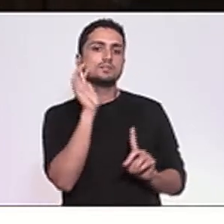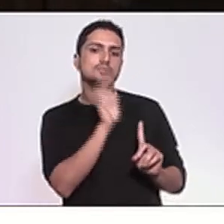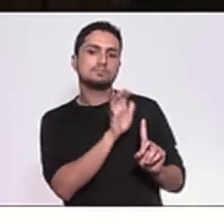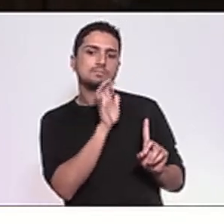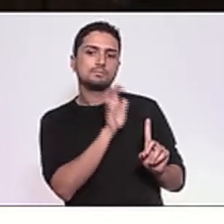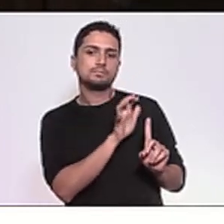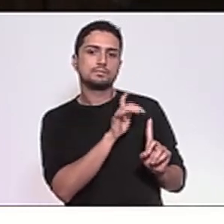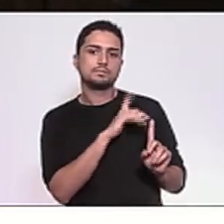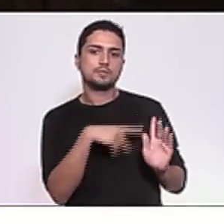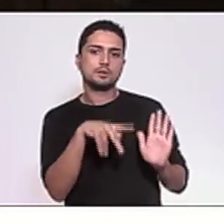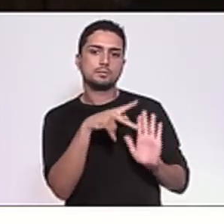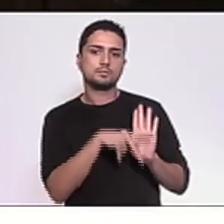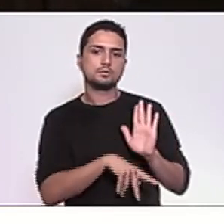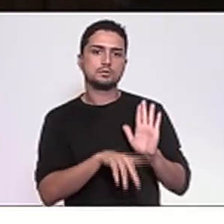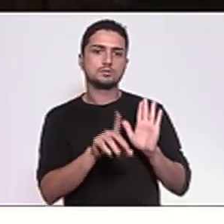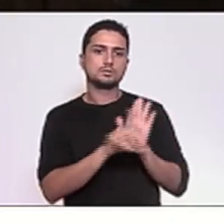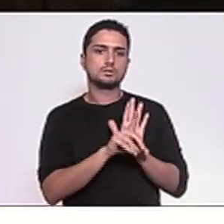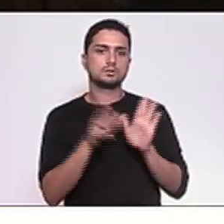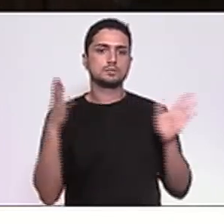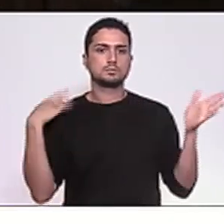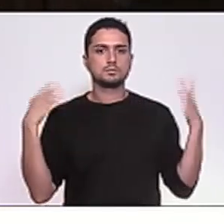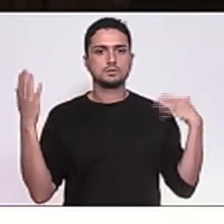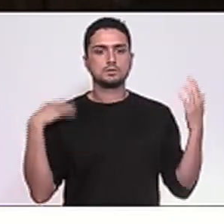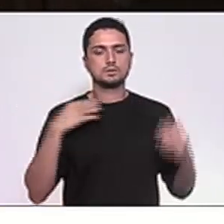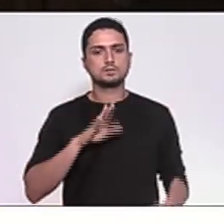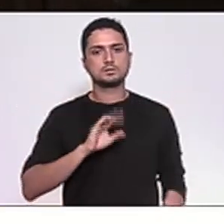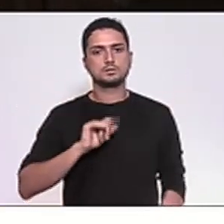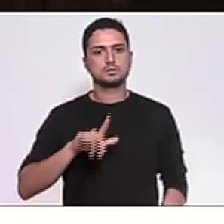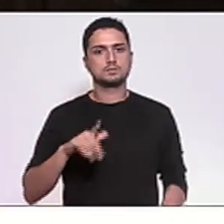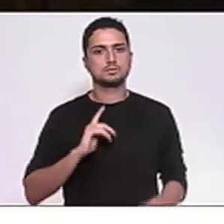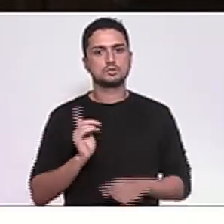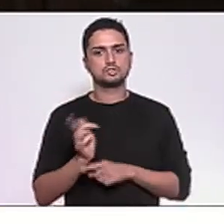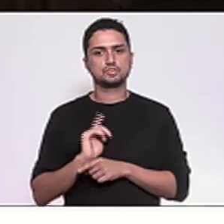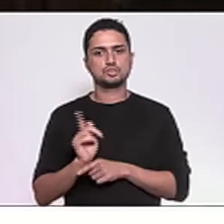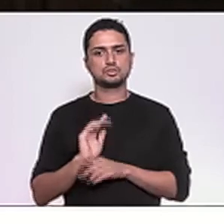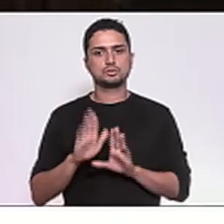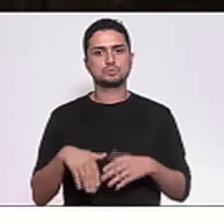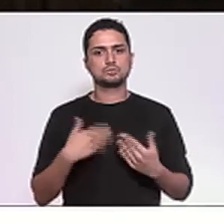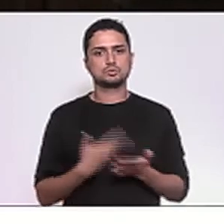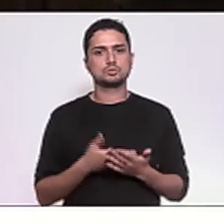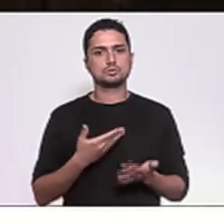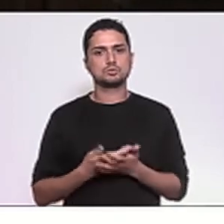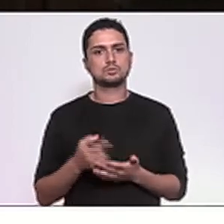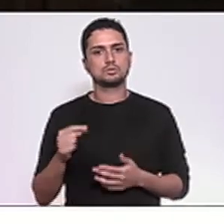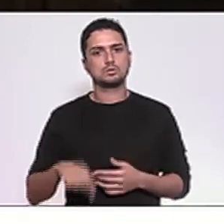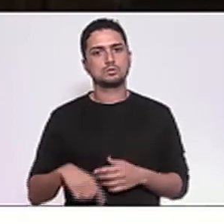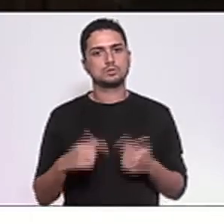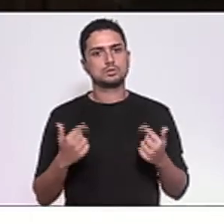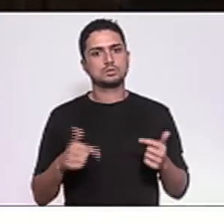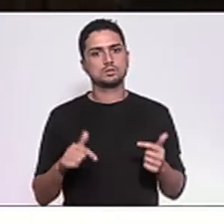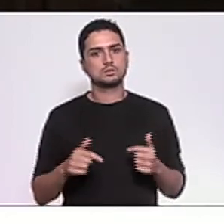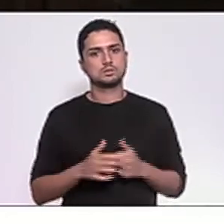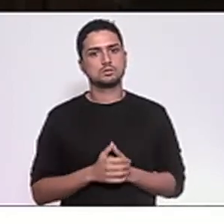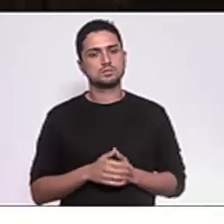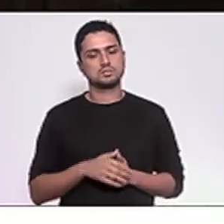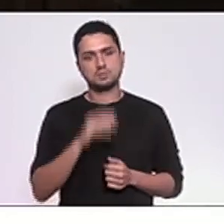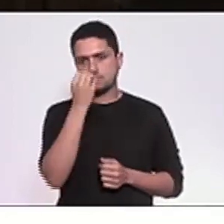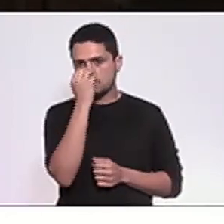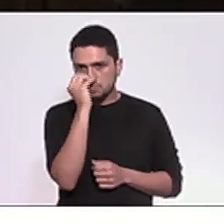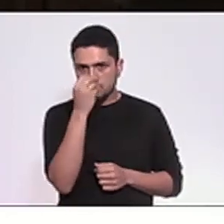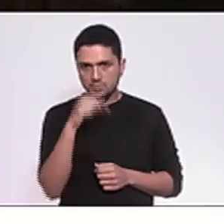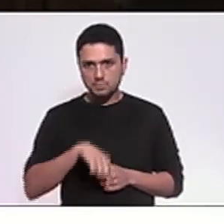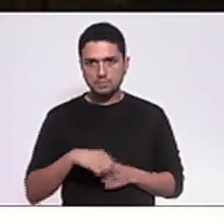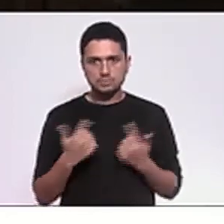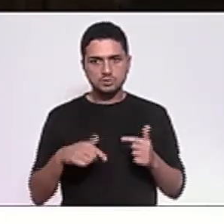com um projeto cívico-militar de gestão escolar. Aqui não tem bobo, aqui não